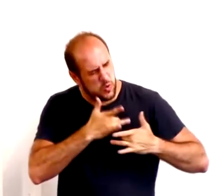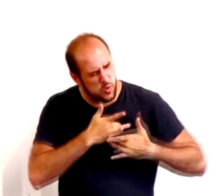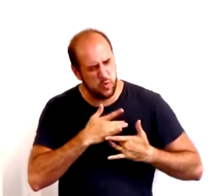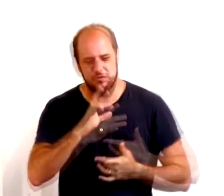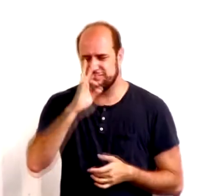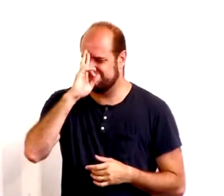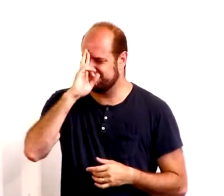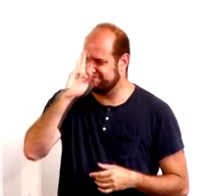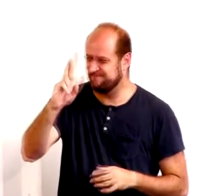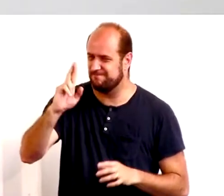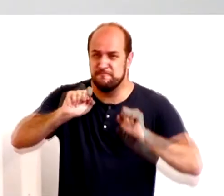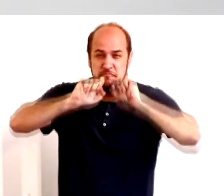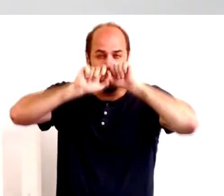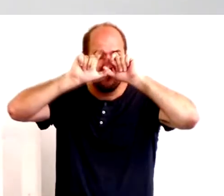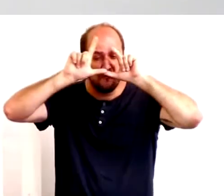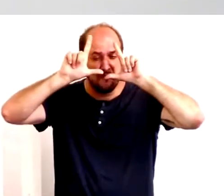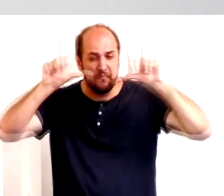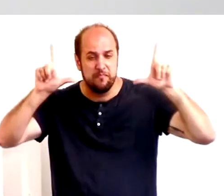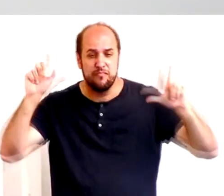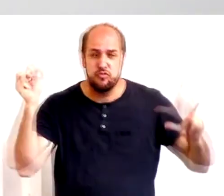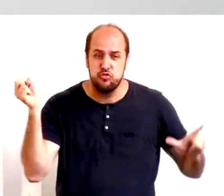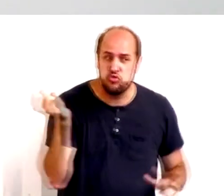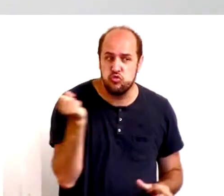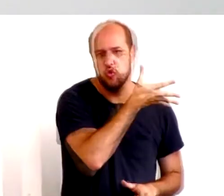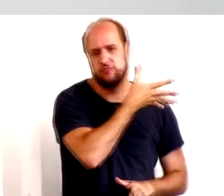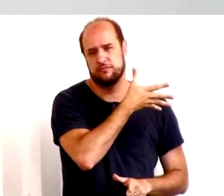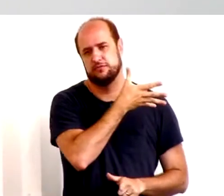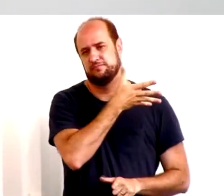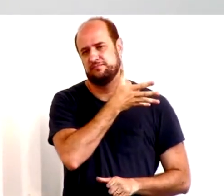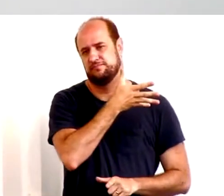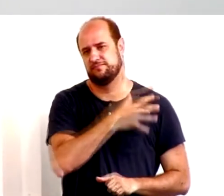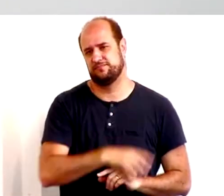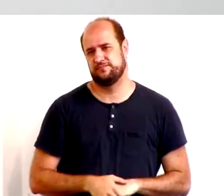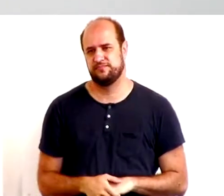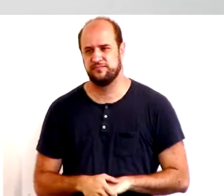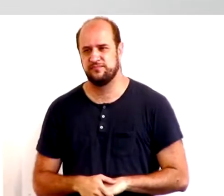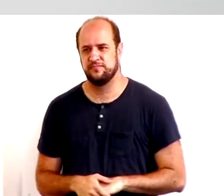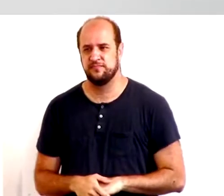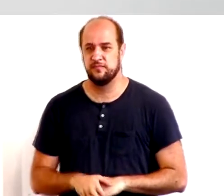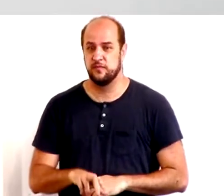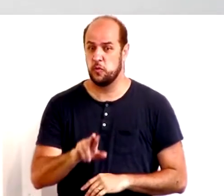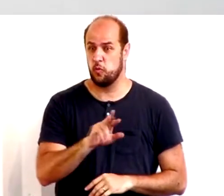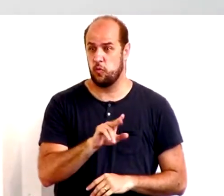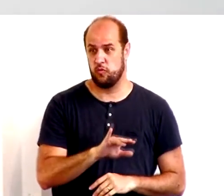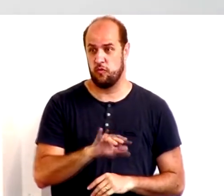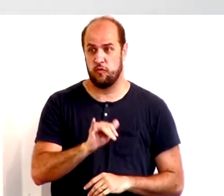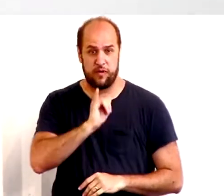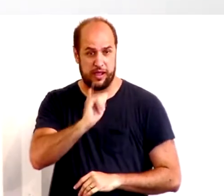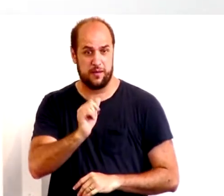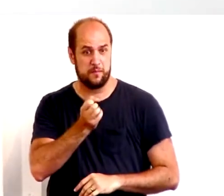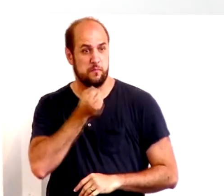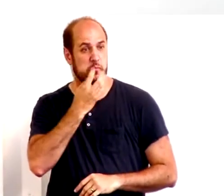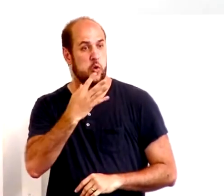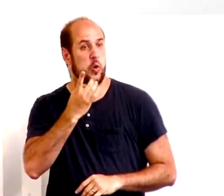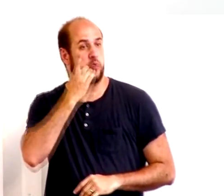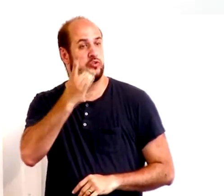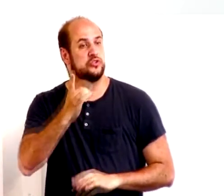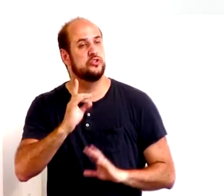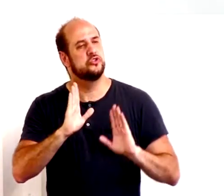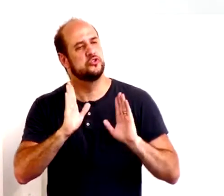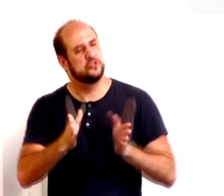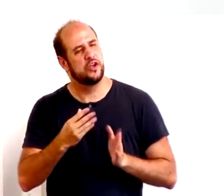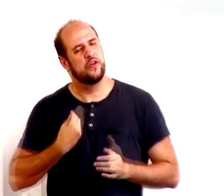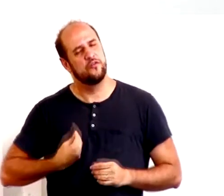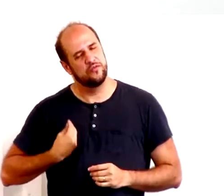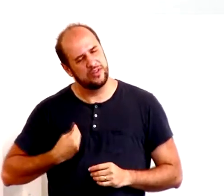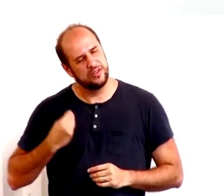a cada manhã. É Dona Amélia que diz: bom dia, já estamos vivendo dentro das novas misericórdias